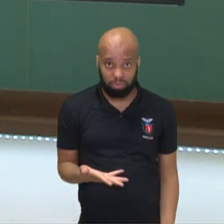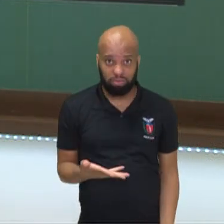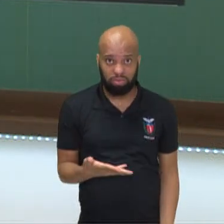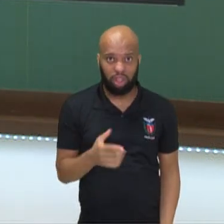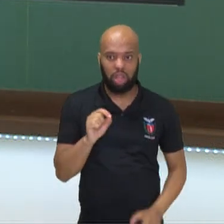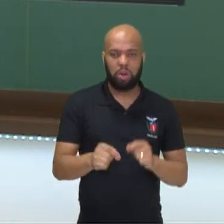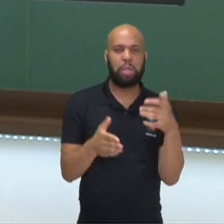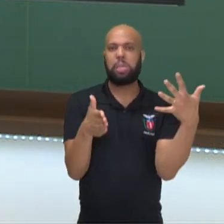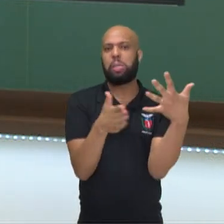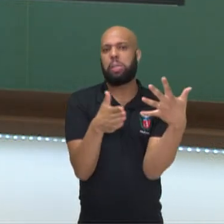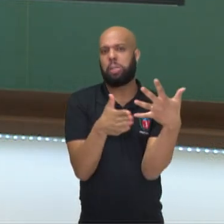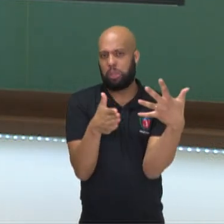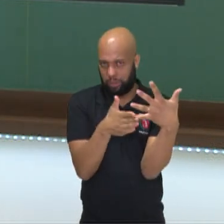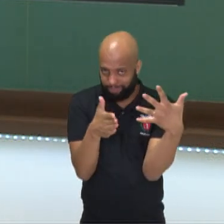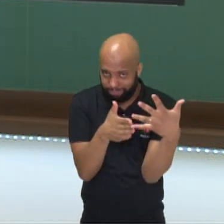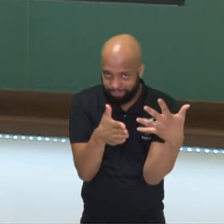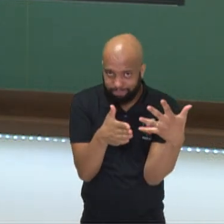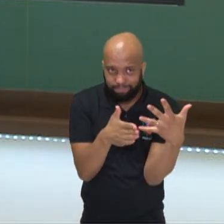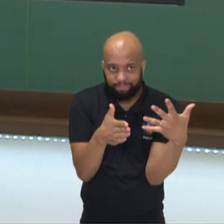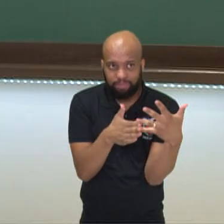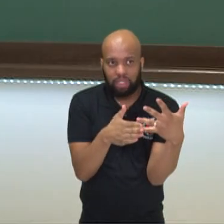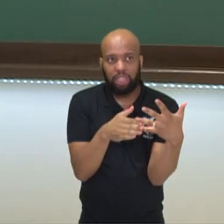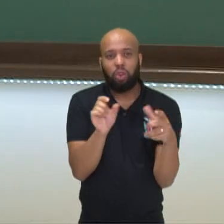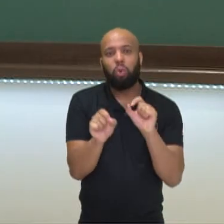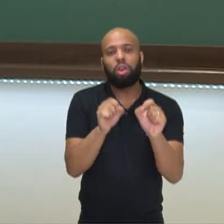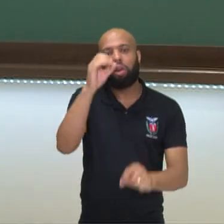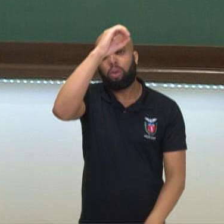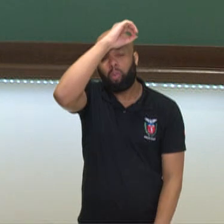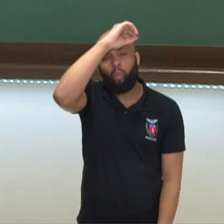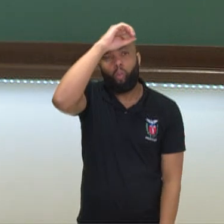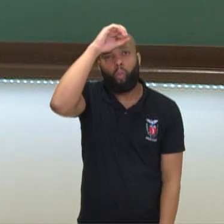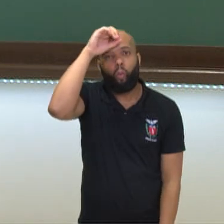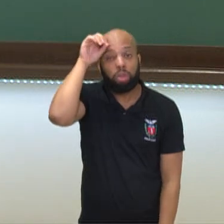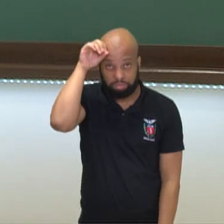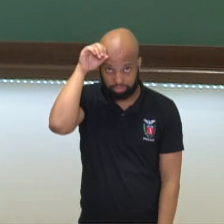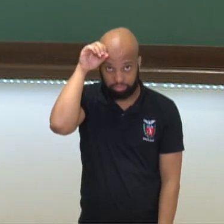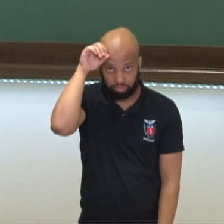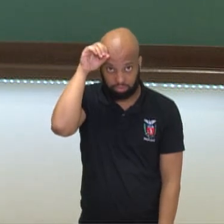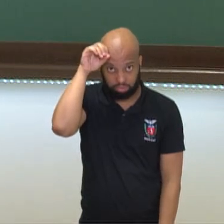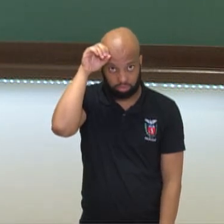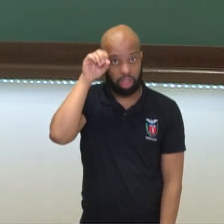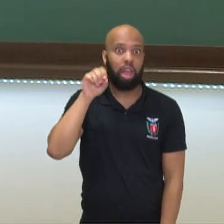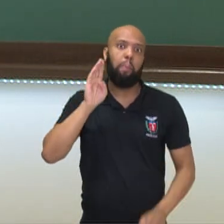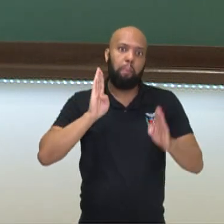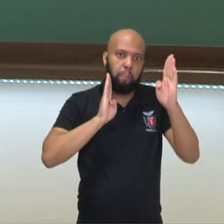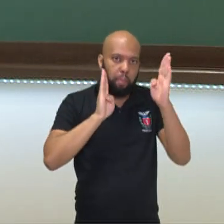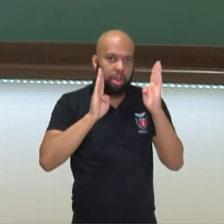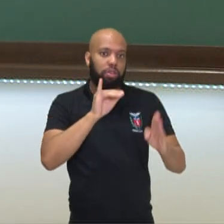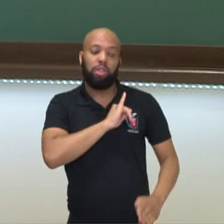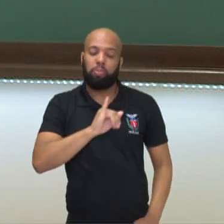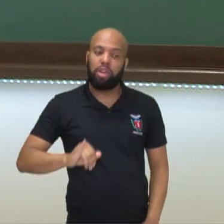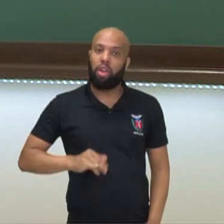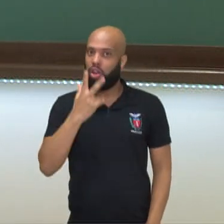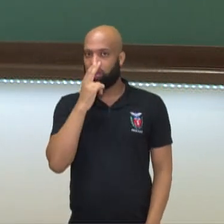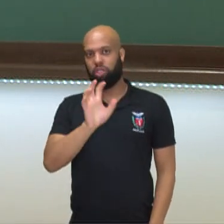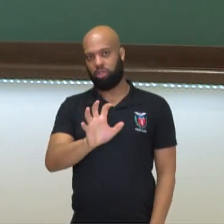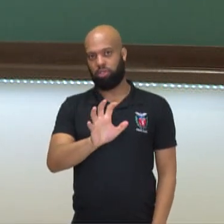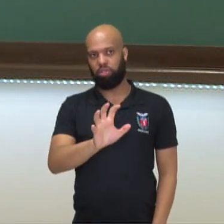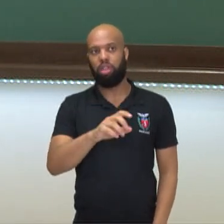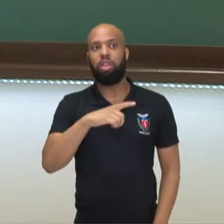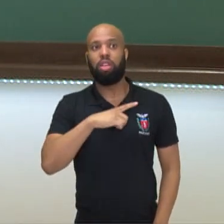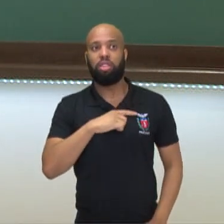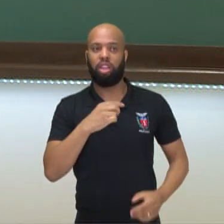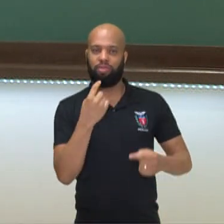os inferiores, eram os inocentes. E, consequentemente, também, você viu nas duas constituições